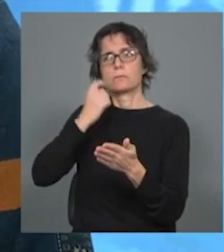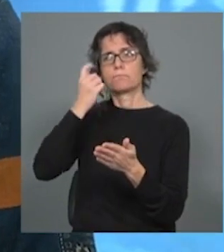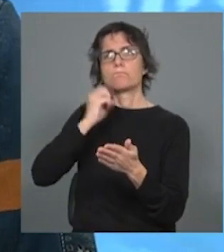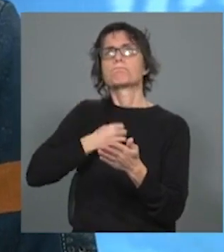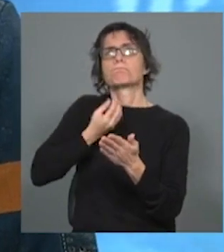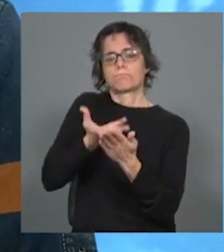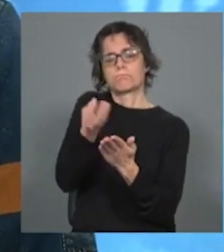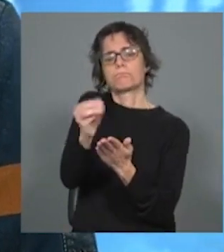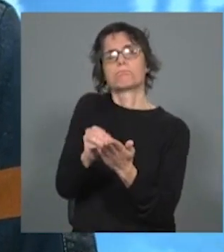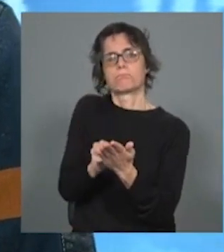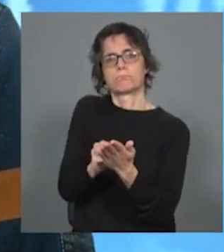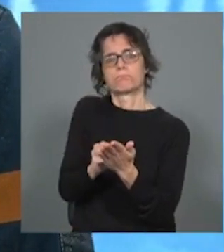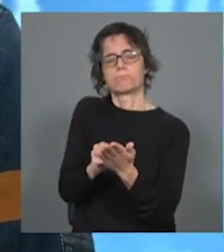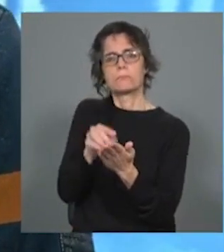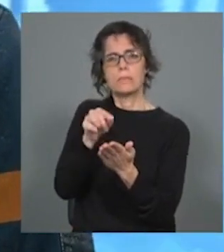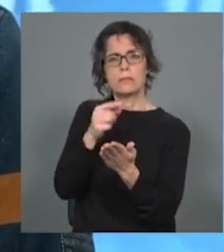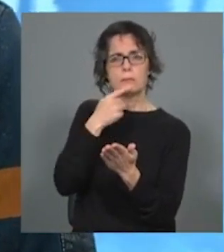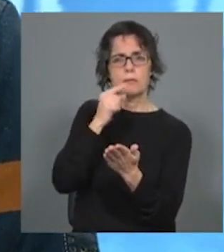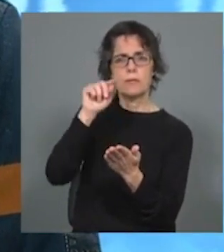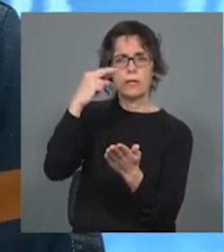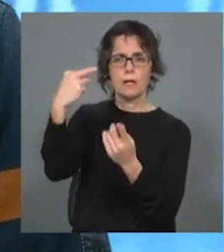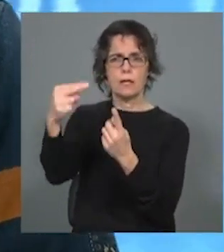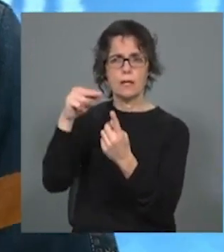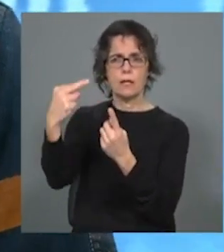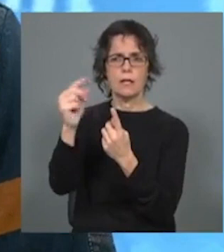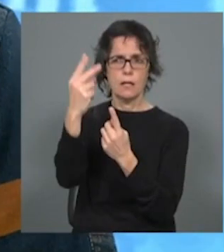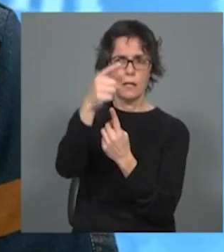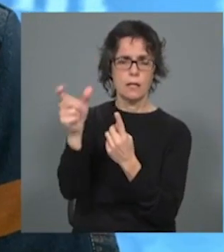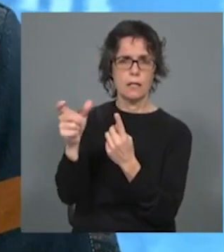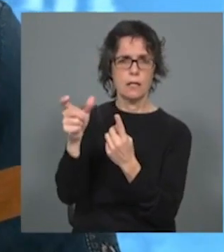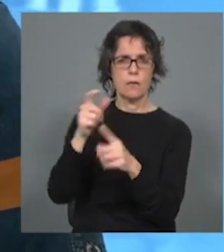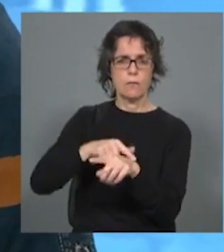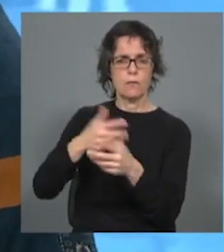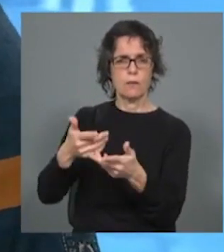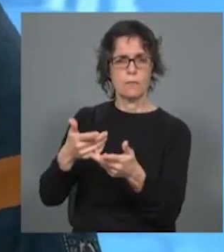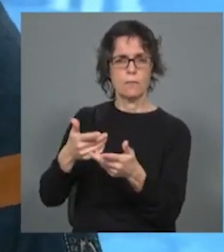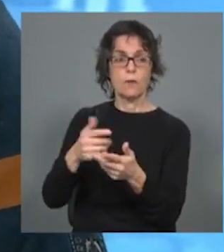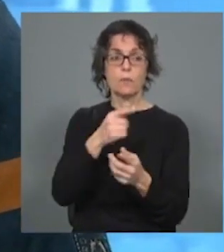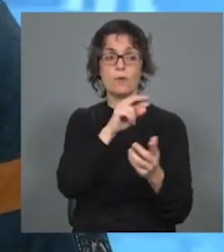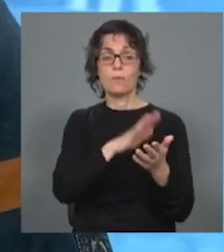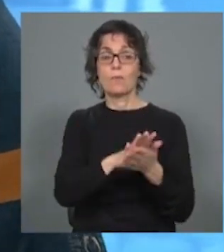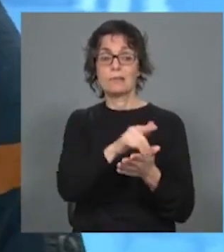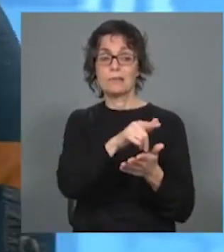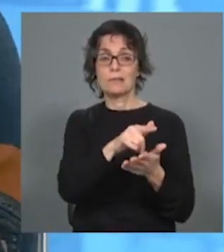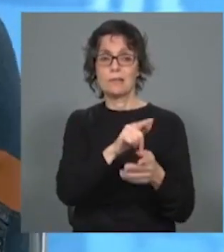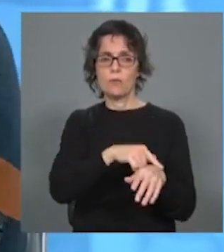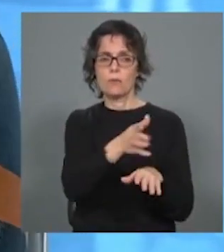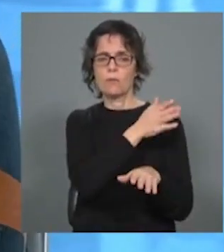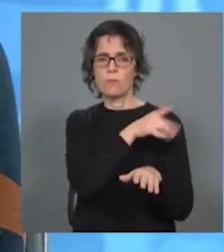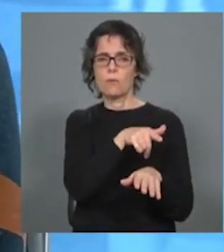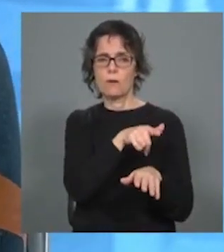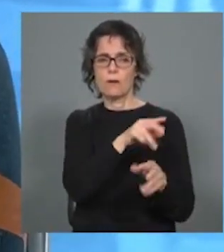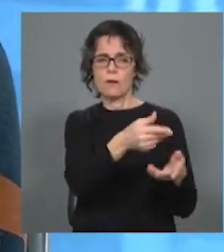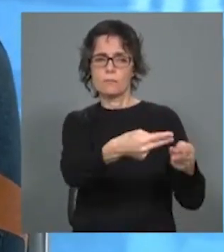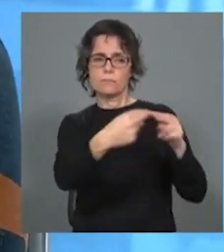descobrir aquilo que pode dizer para os nossos tempos. Ou seja, aquilo que o autor diz e aquilo que a palavra me